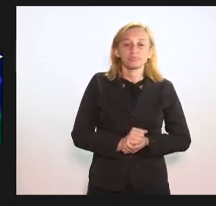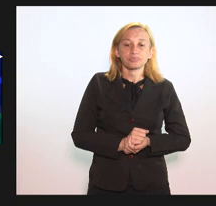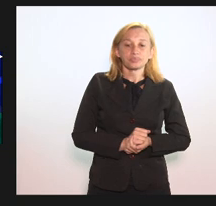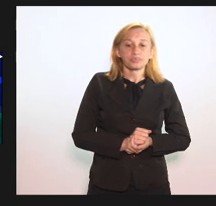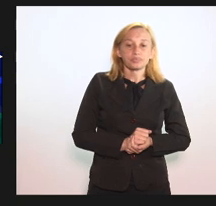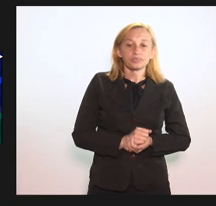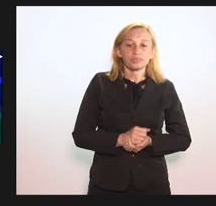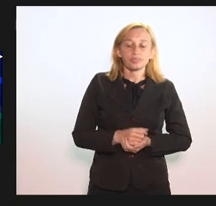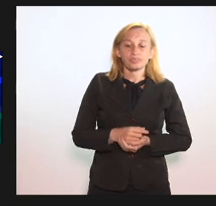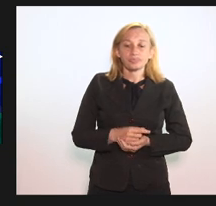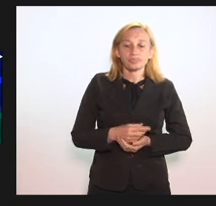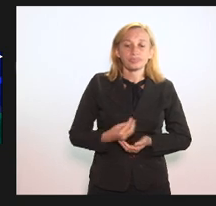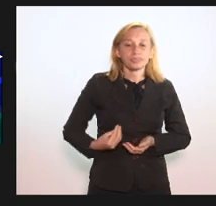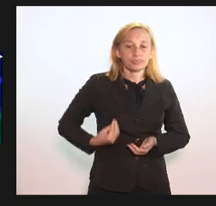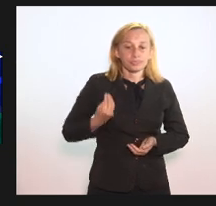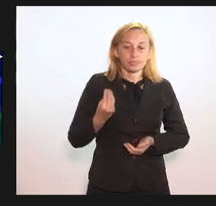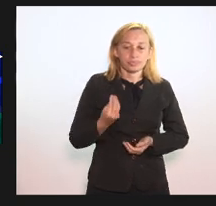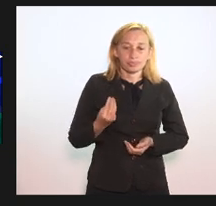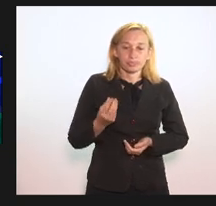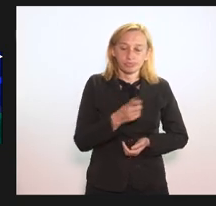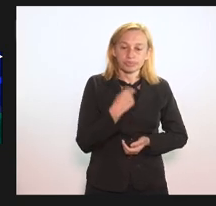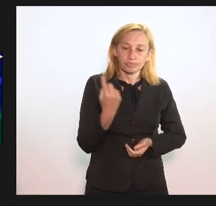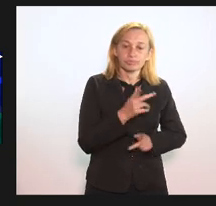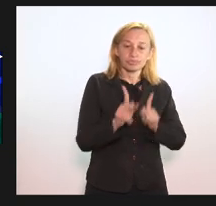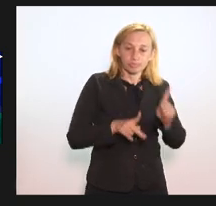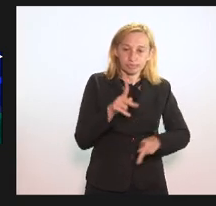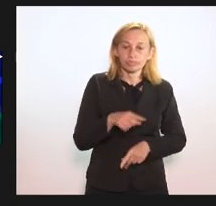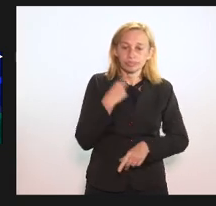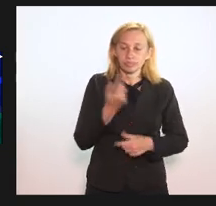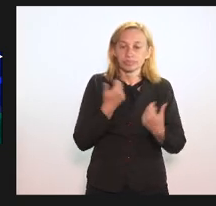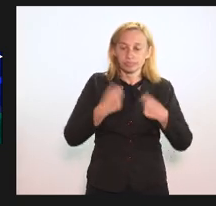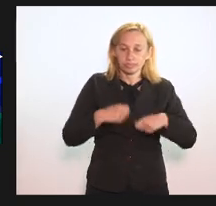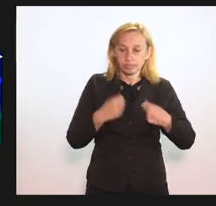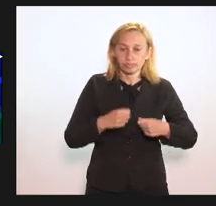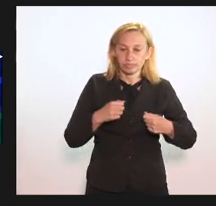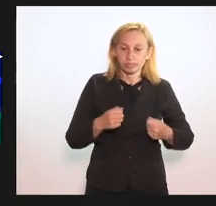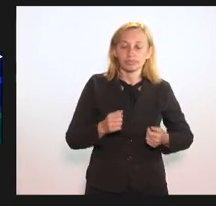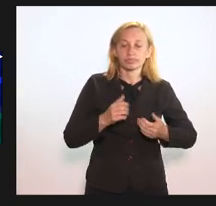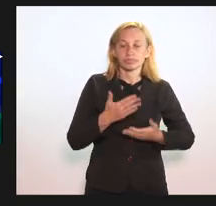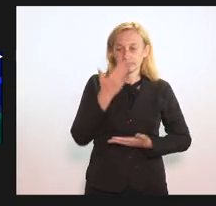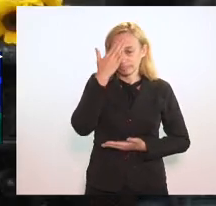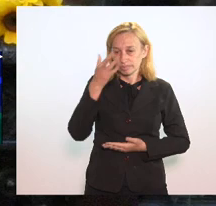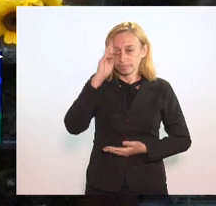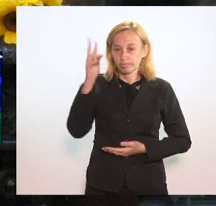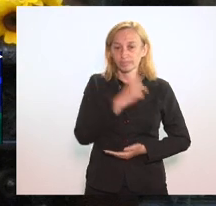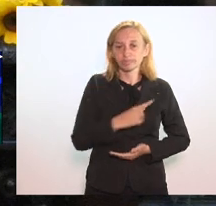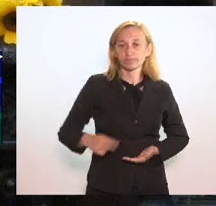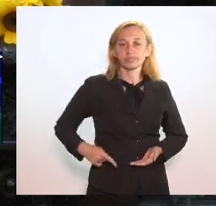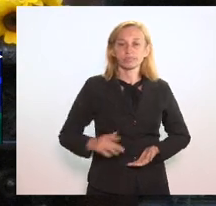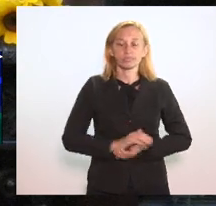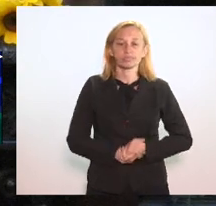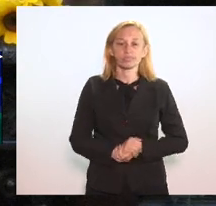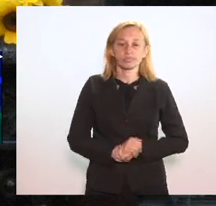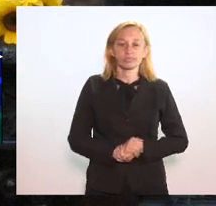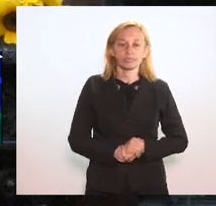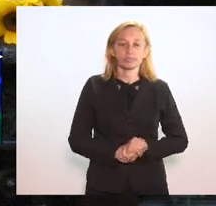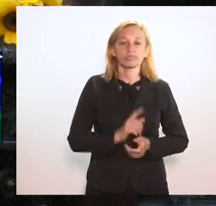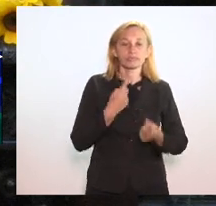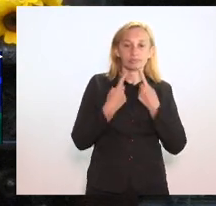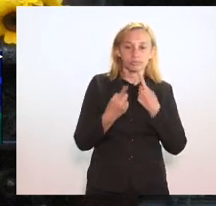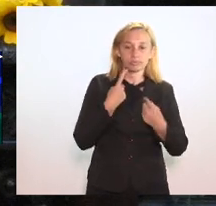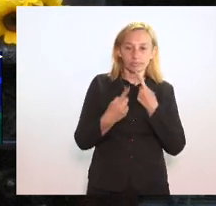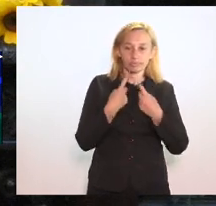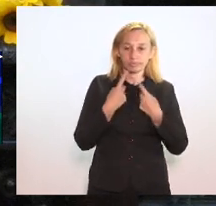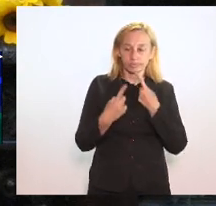garantir a vida do nosso povo que é o que a gente defende Obrigado presidente e para